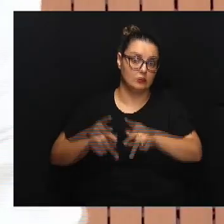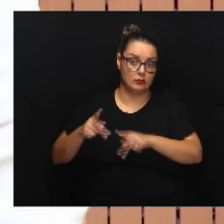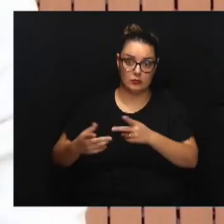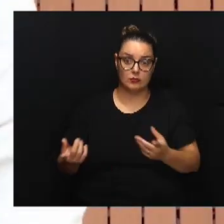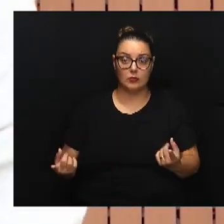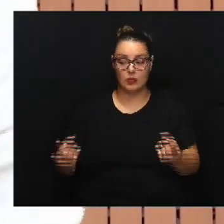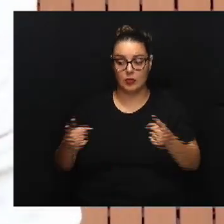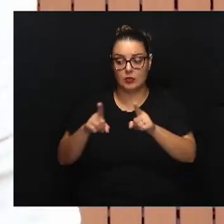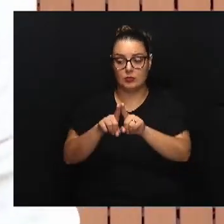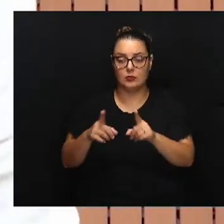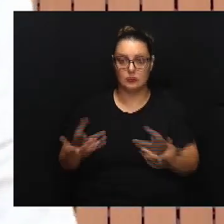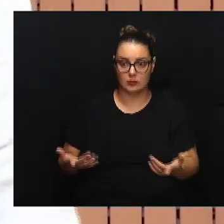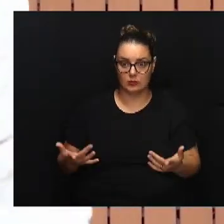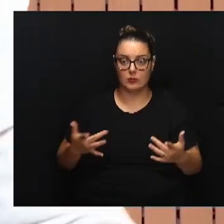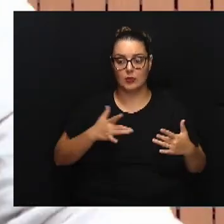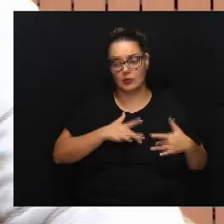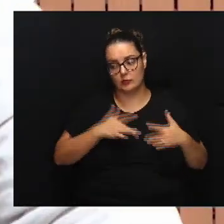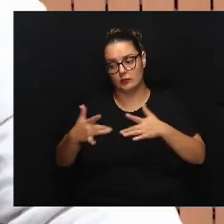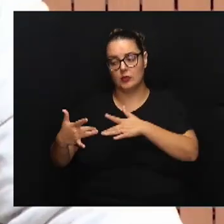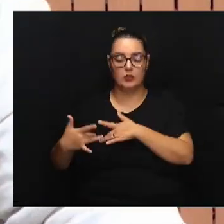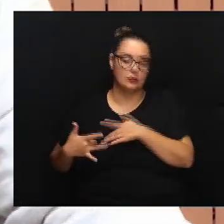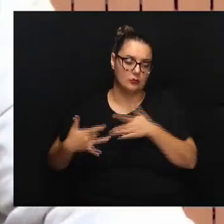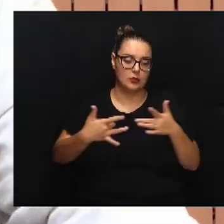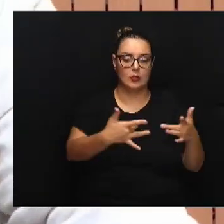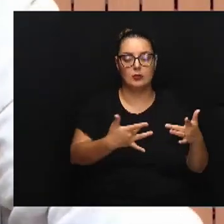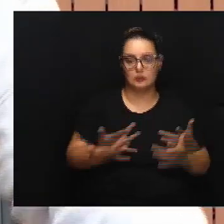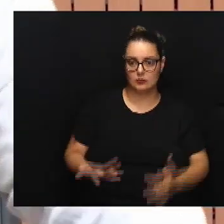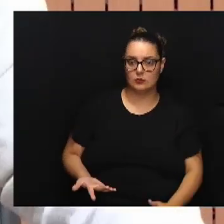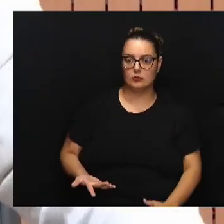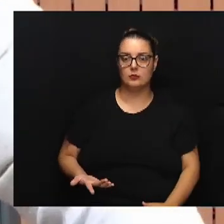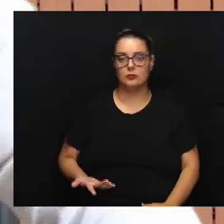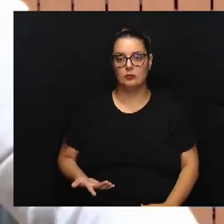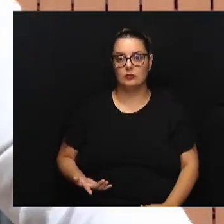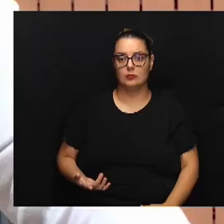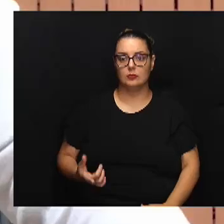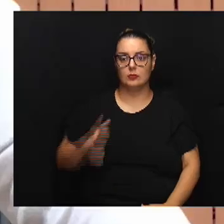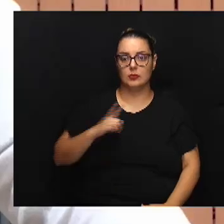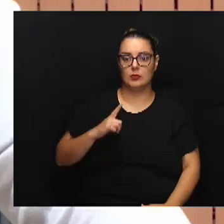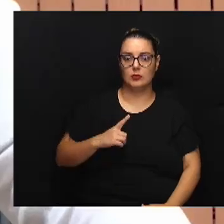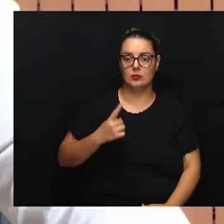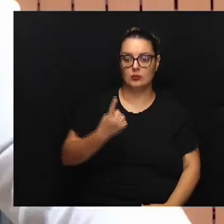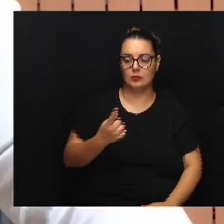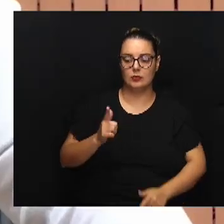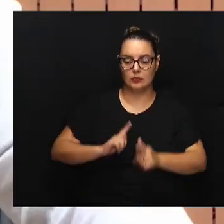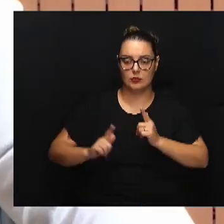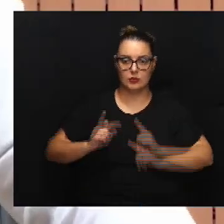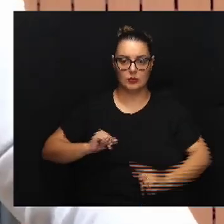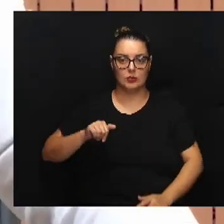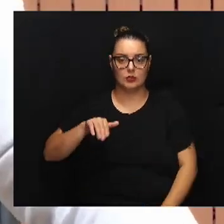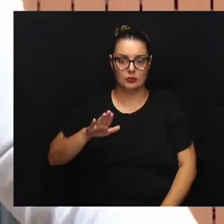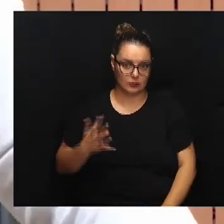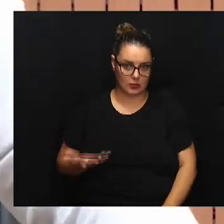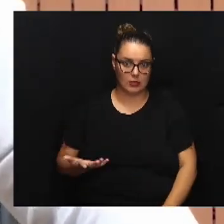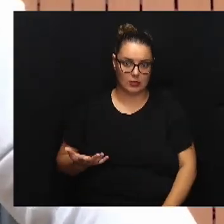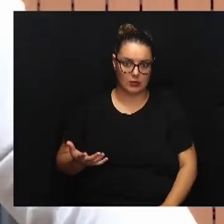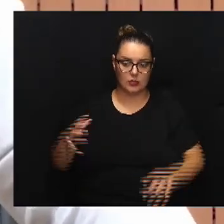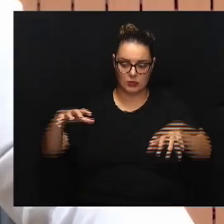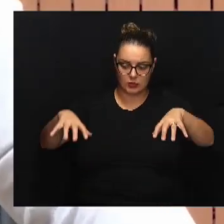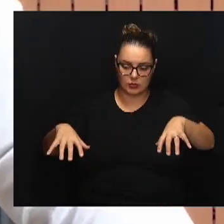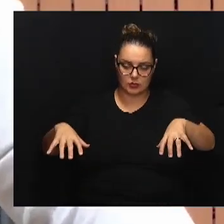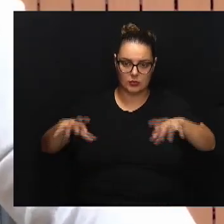vocês se solidarizam. Então, nós vamos colocar um gestor a mais dentro do comitê